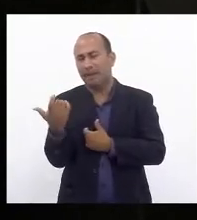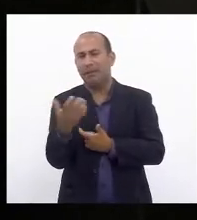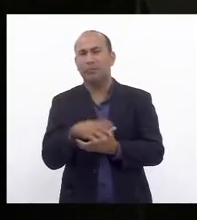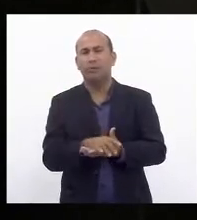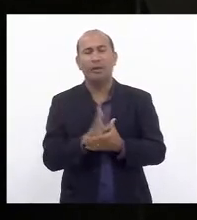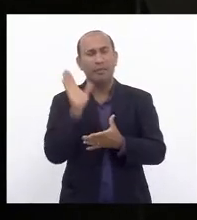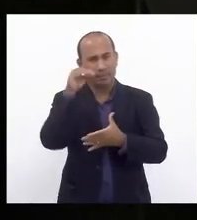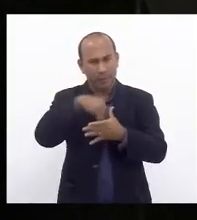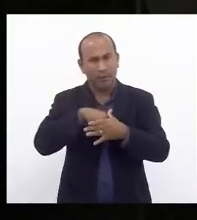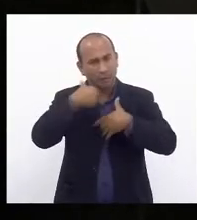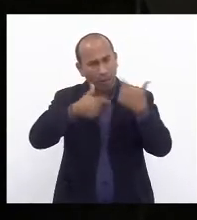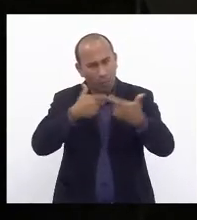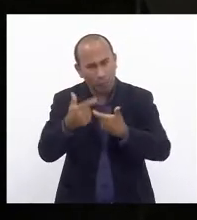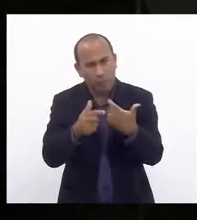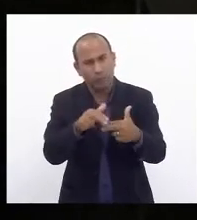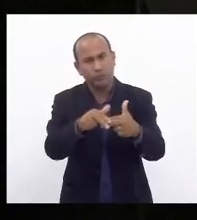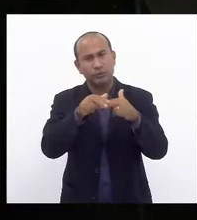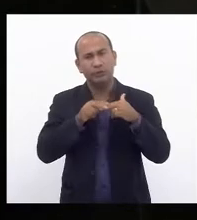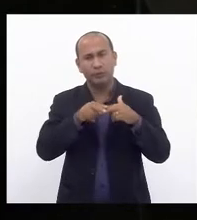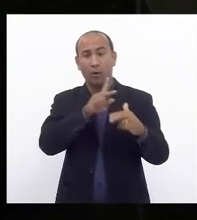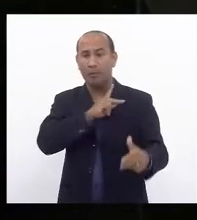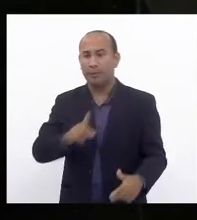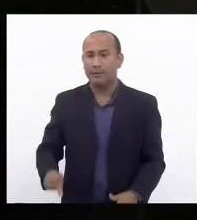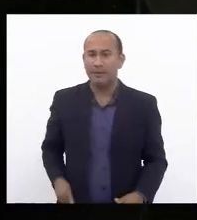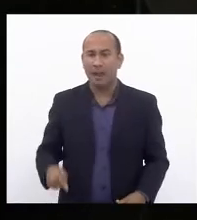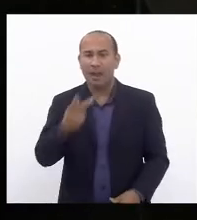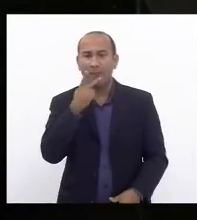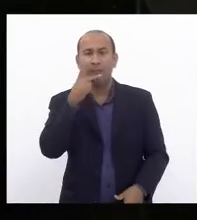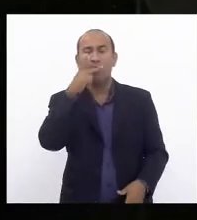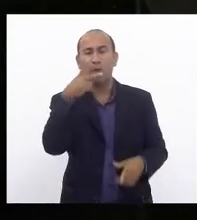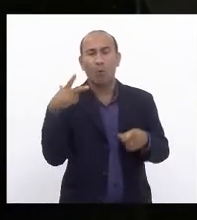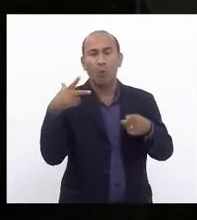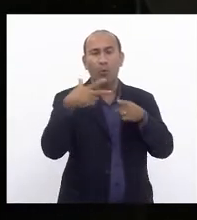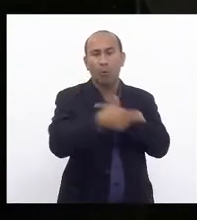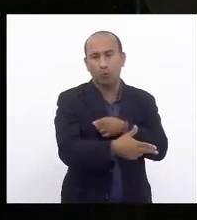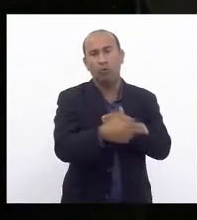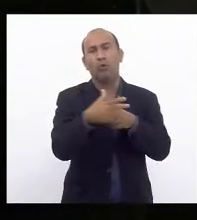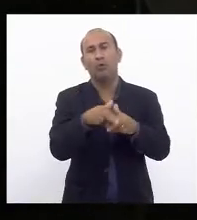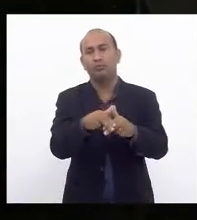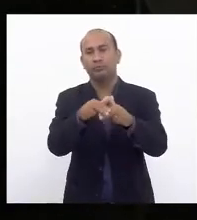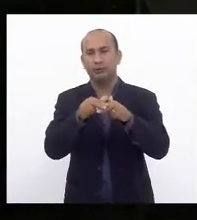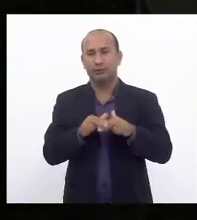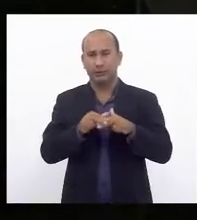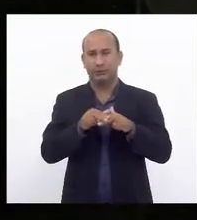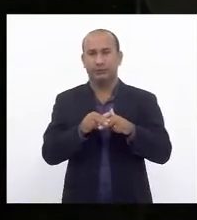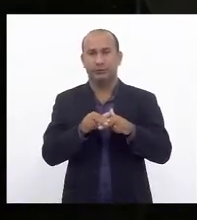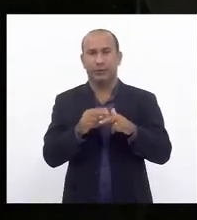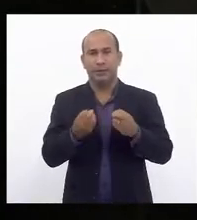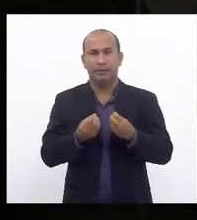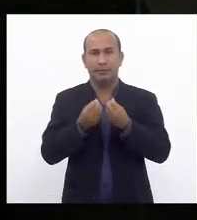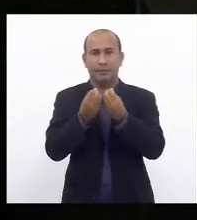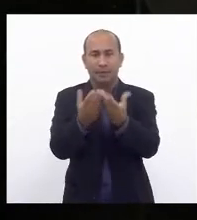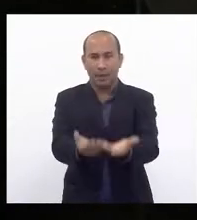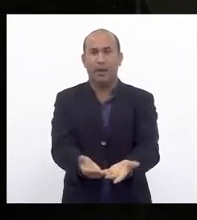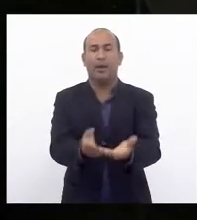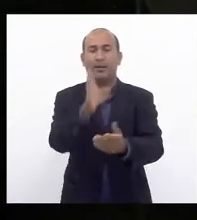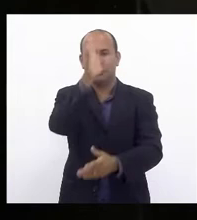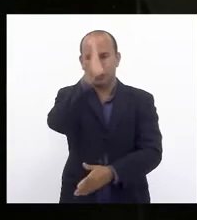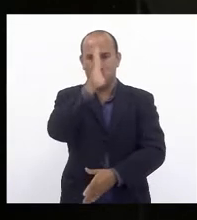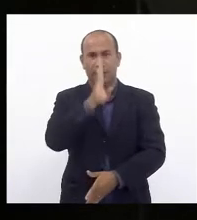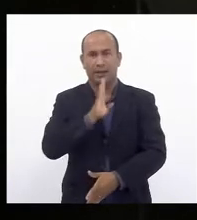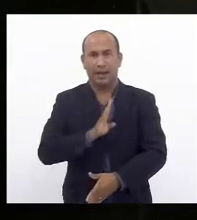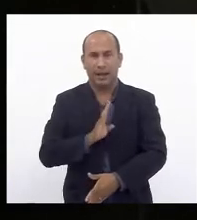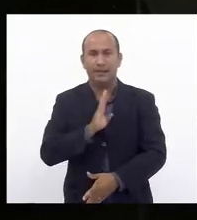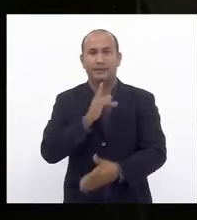o presidente da República, em matéria federal, vetou o dispositivo que garantia a distribuição gratuita